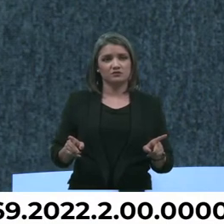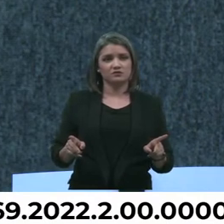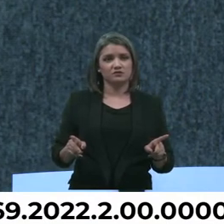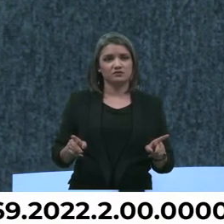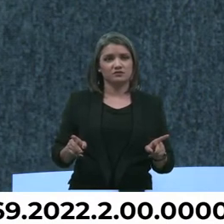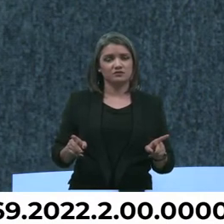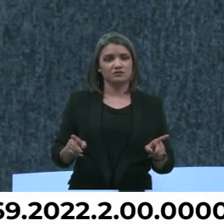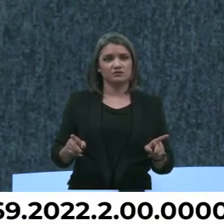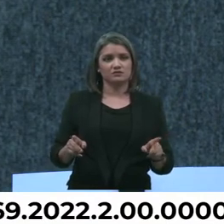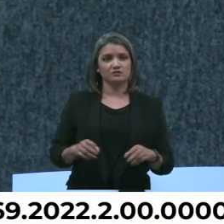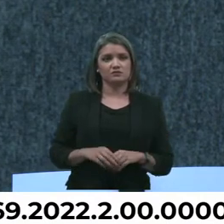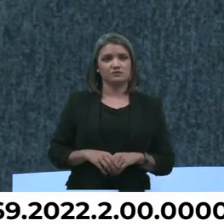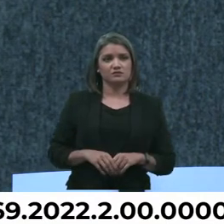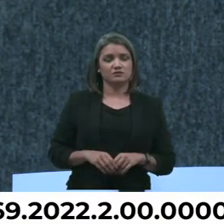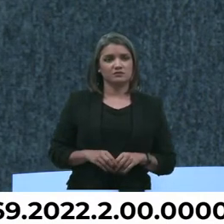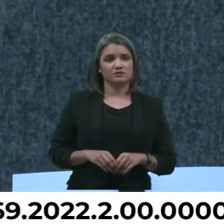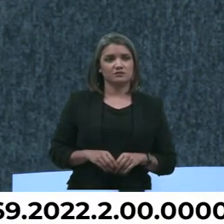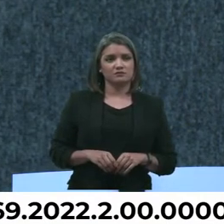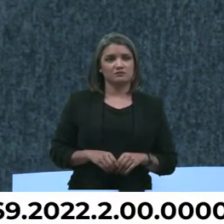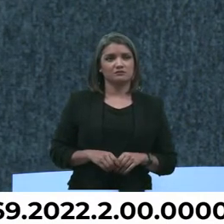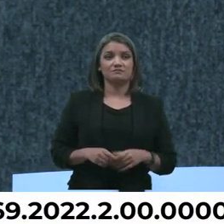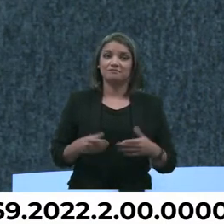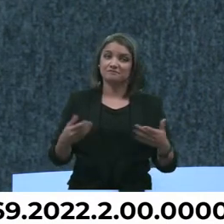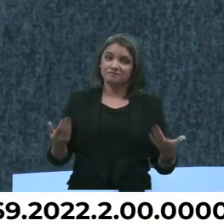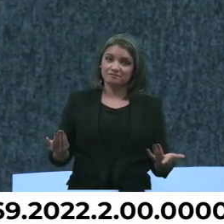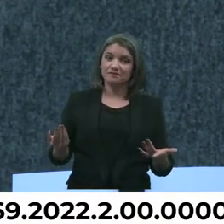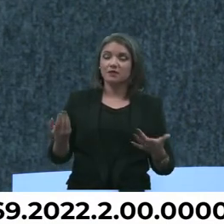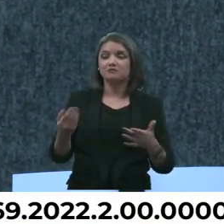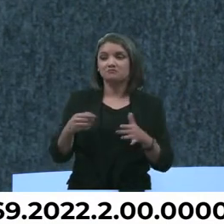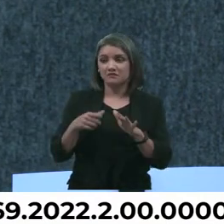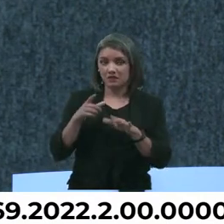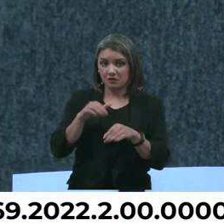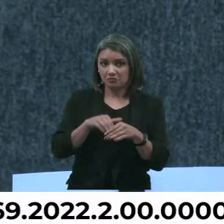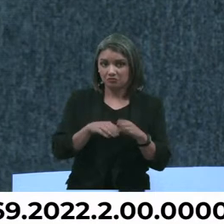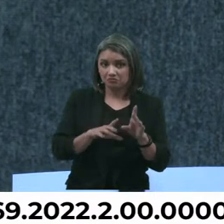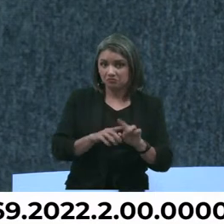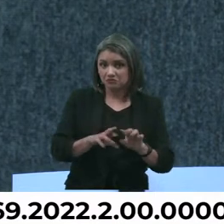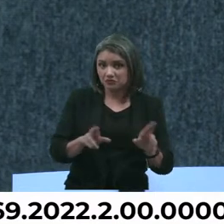efeito de perguntar ao doutor Alckmin se ele